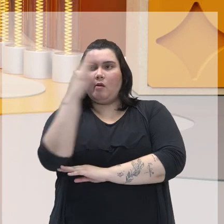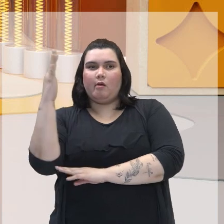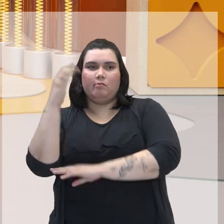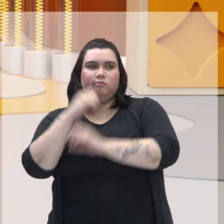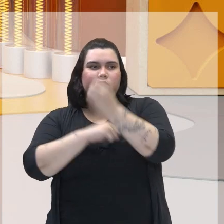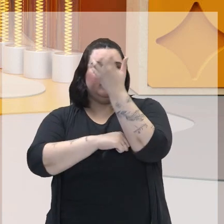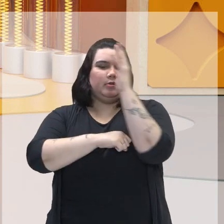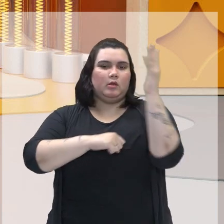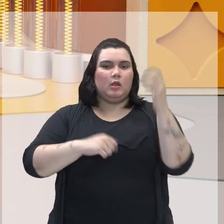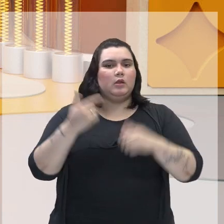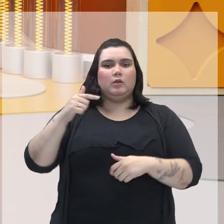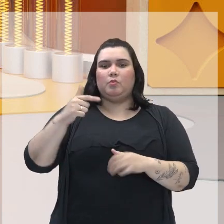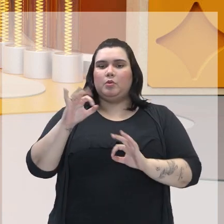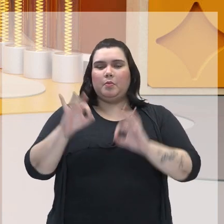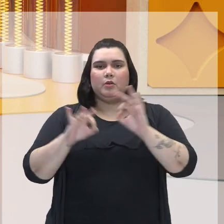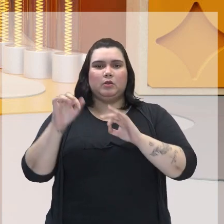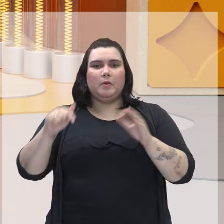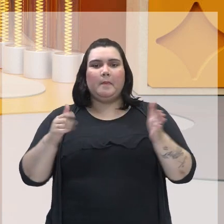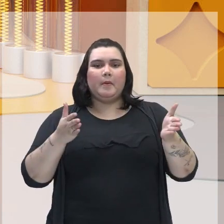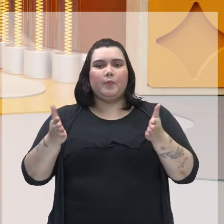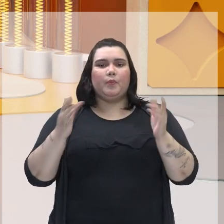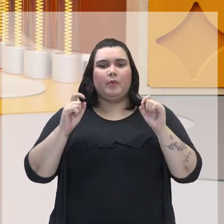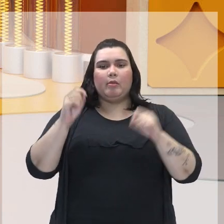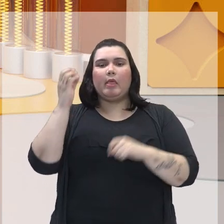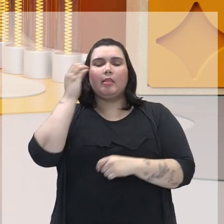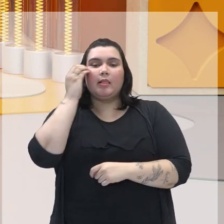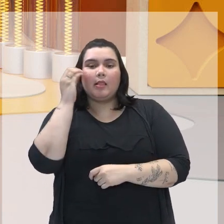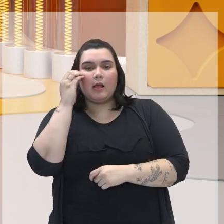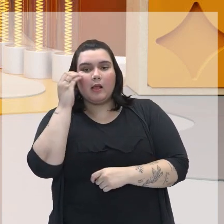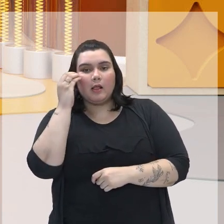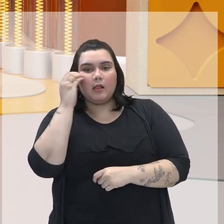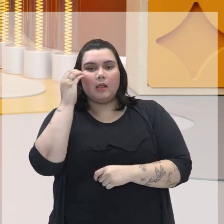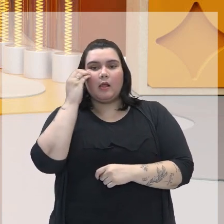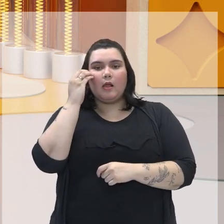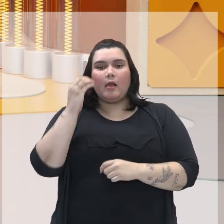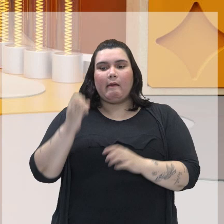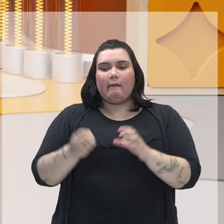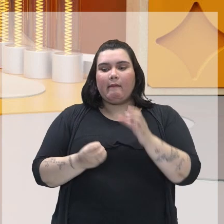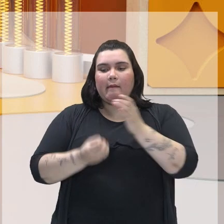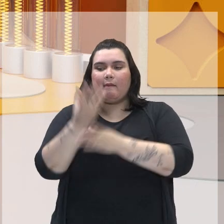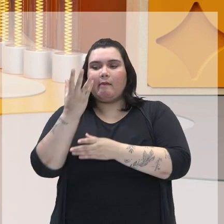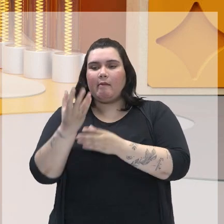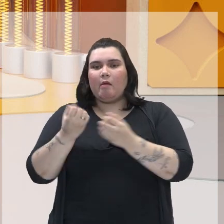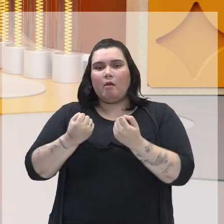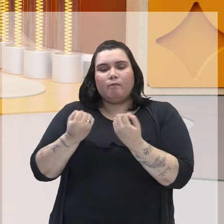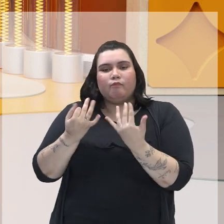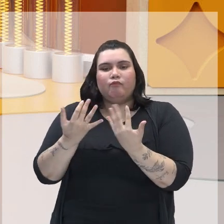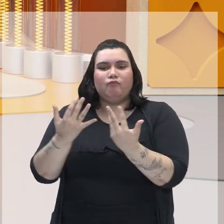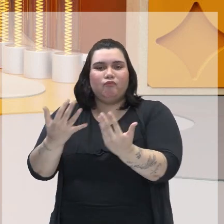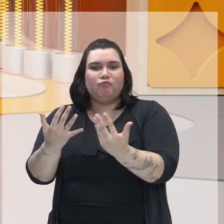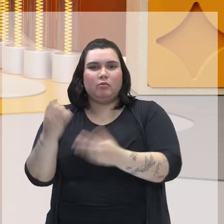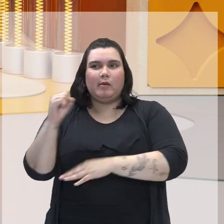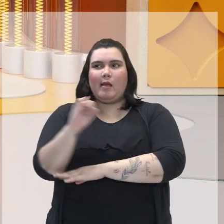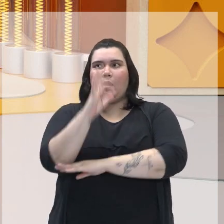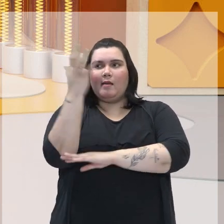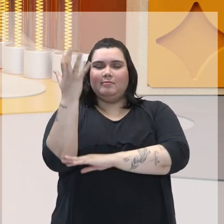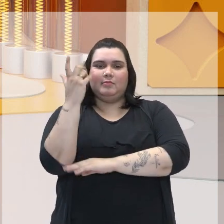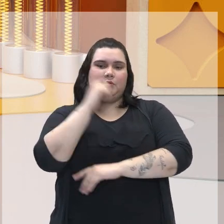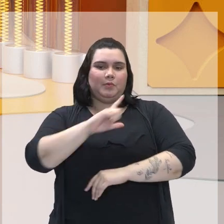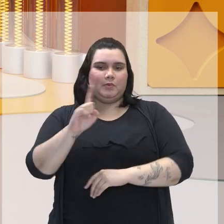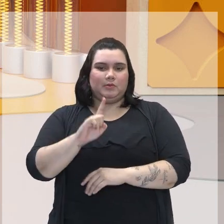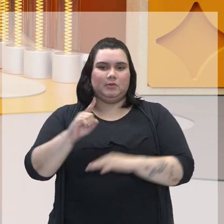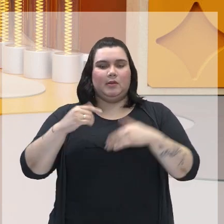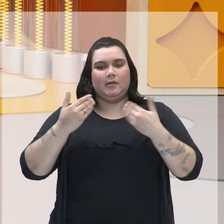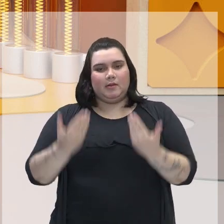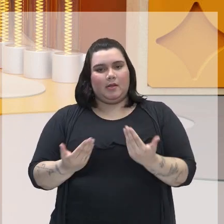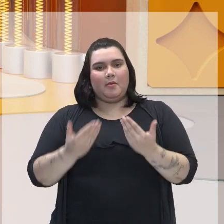um processo nesse momento ali de uma tentativa de se sistematizar uma produção agrícola da seringueira. E isso foi uma das falhas